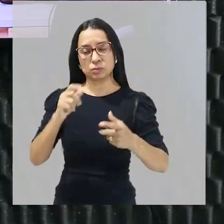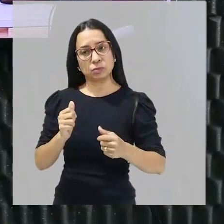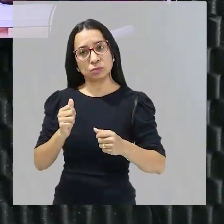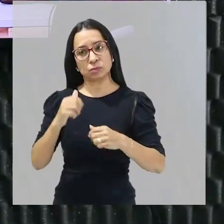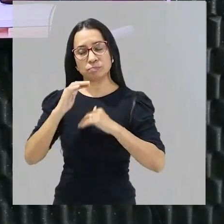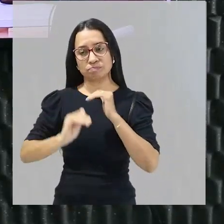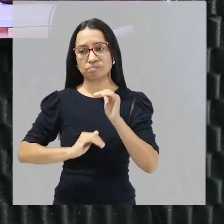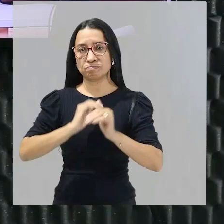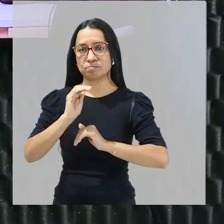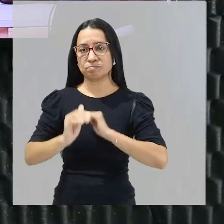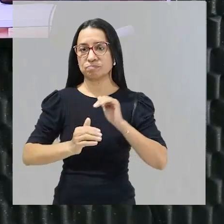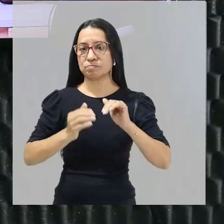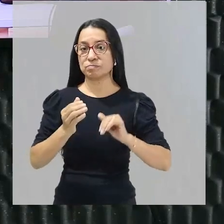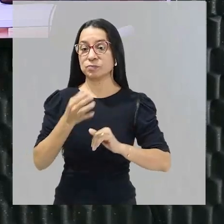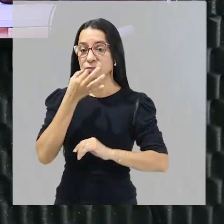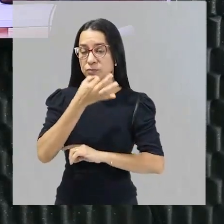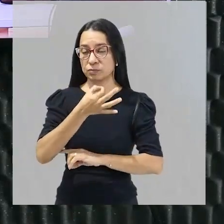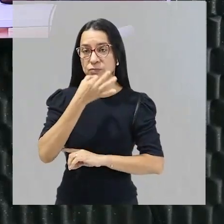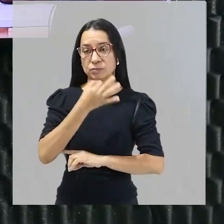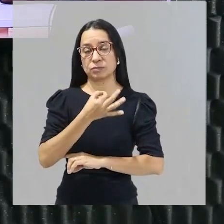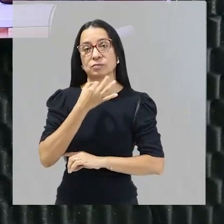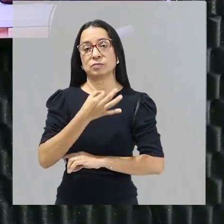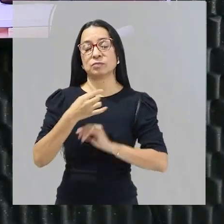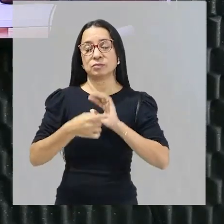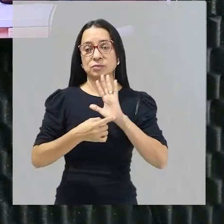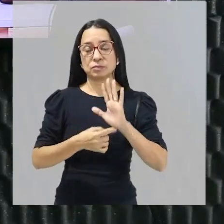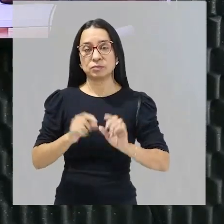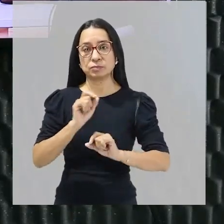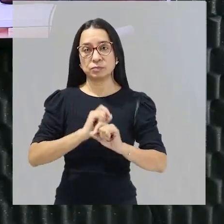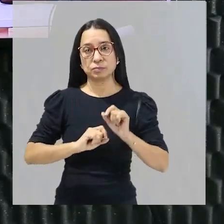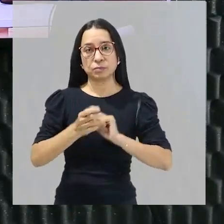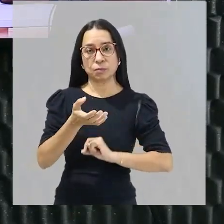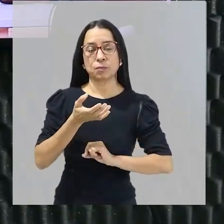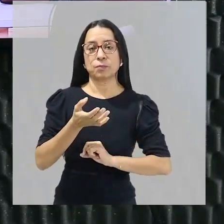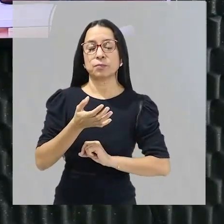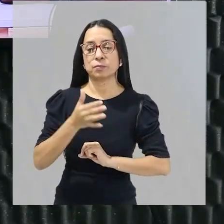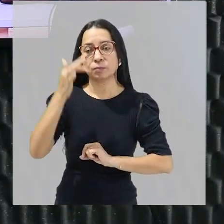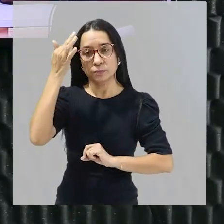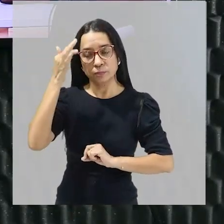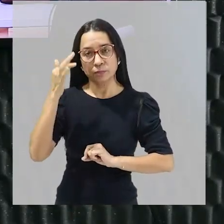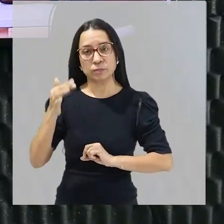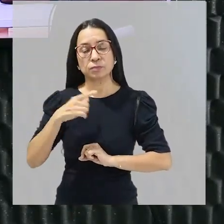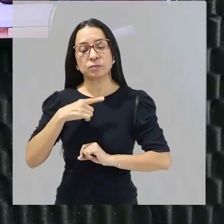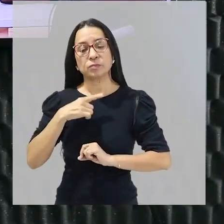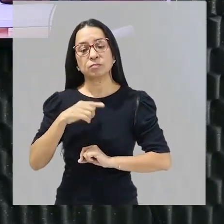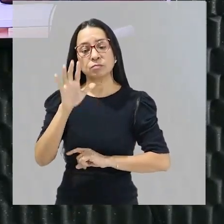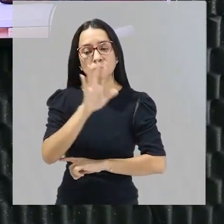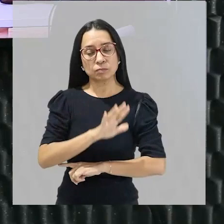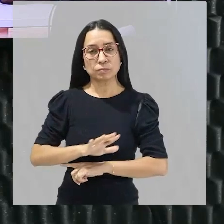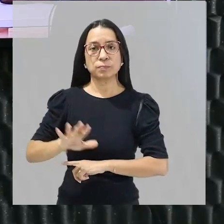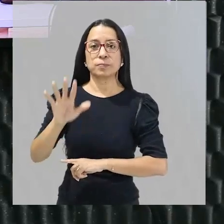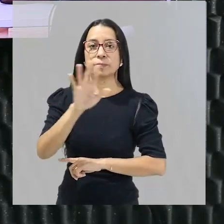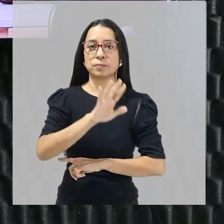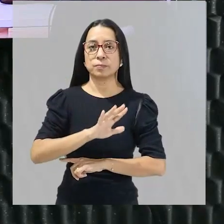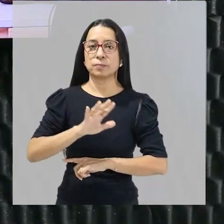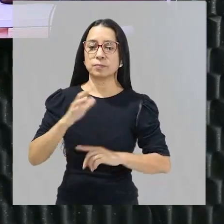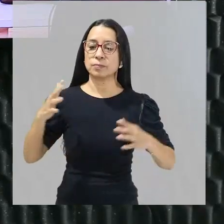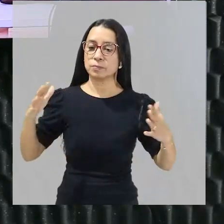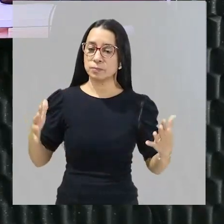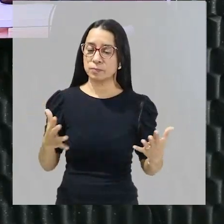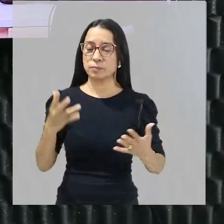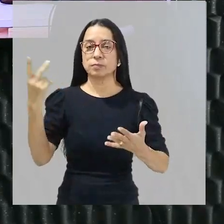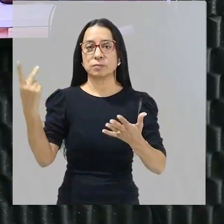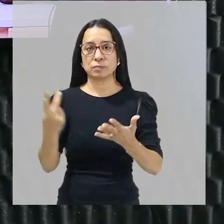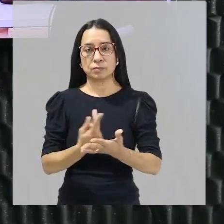para expor aquilo que nós queremos. A filosofia, ela tem esse leque de atuação. Ela traz também